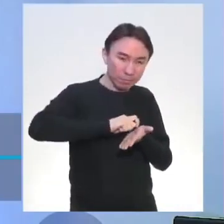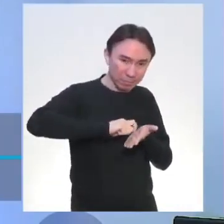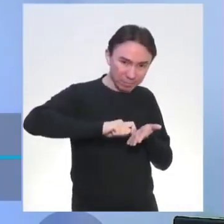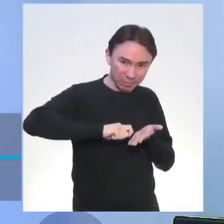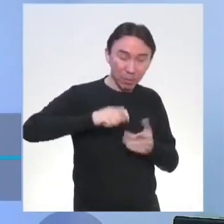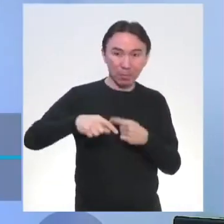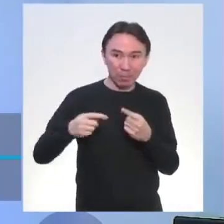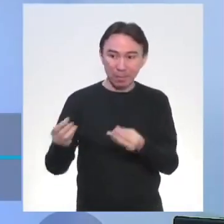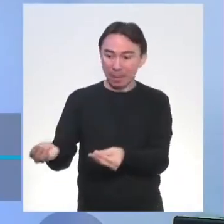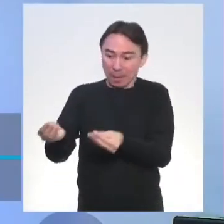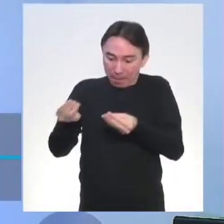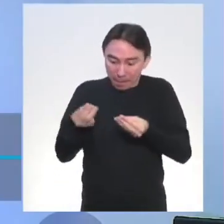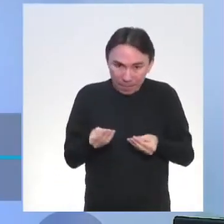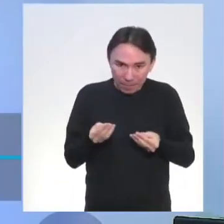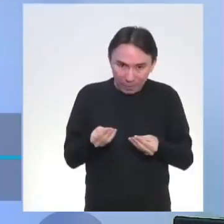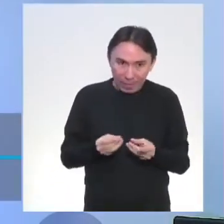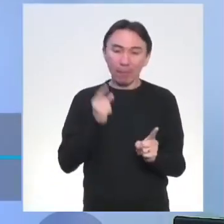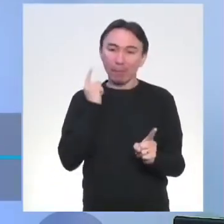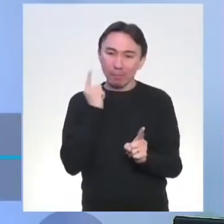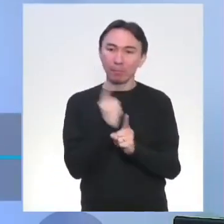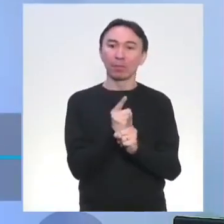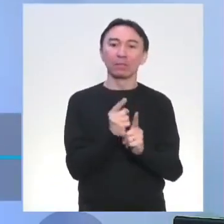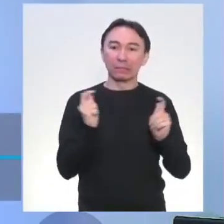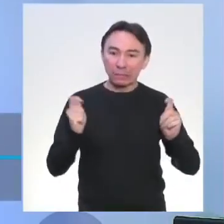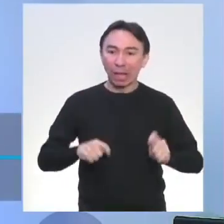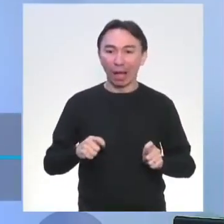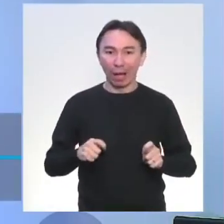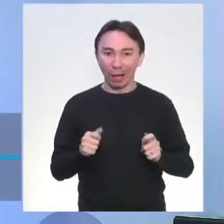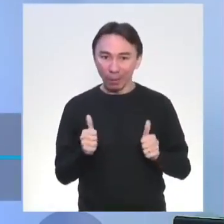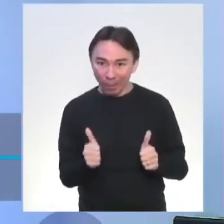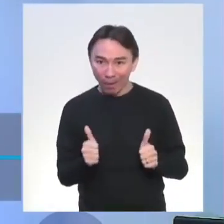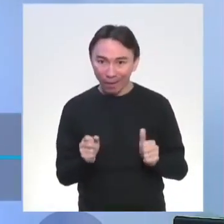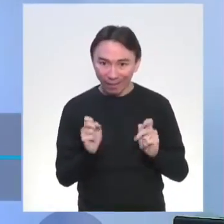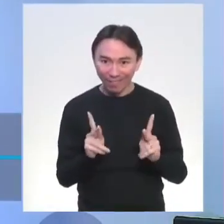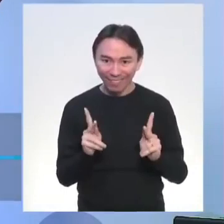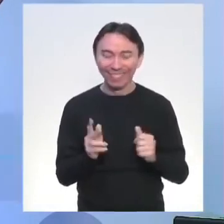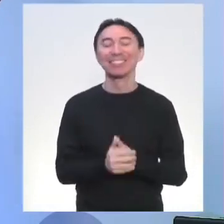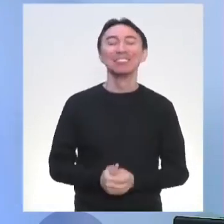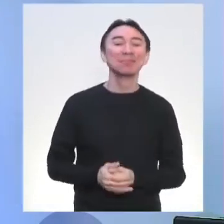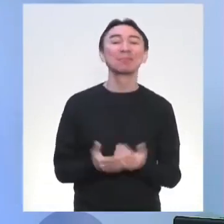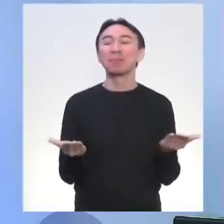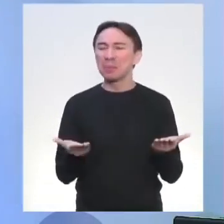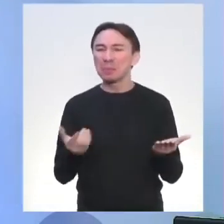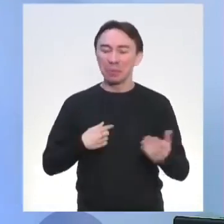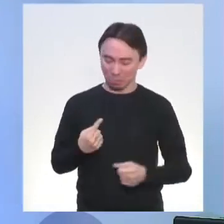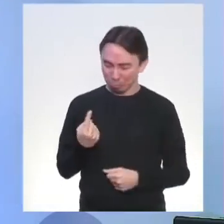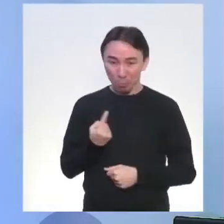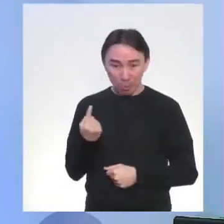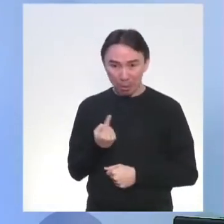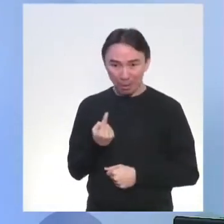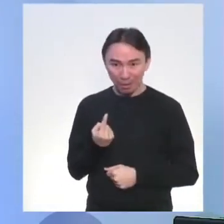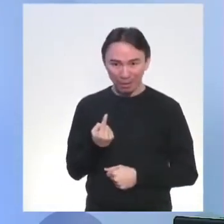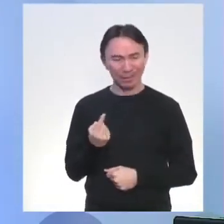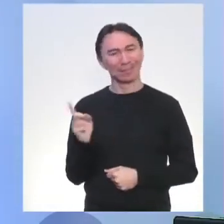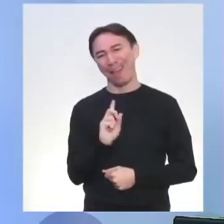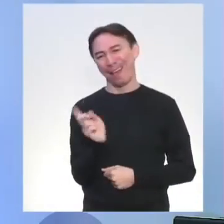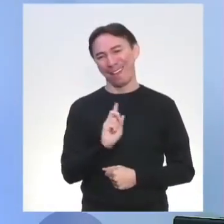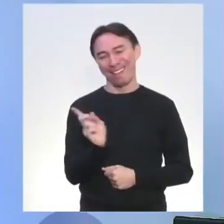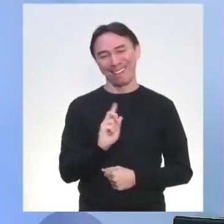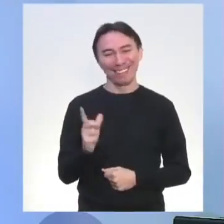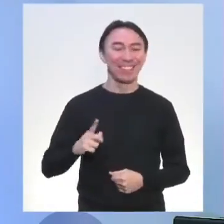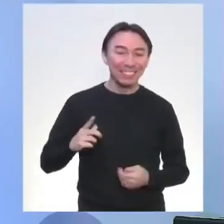conseguir localizar esses exercícios no materialzinho. Beleza? E eu não posso começar essa aula sozinho, né? Eu vou começar